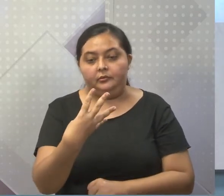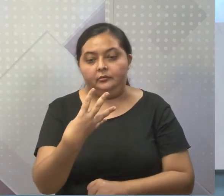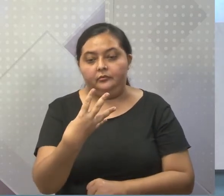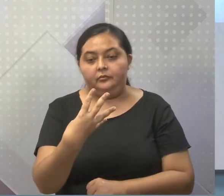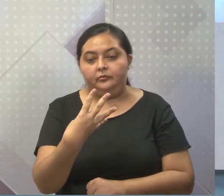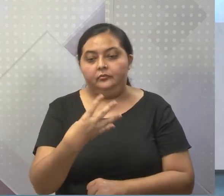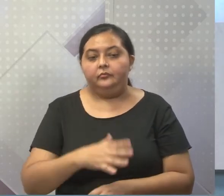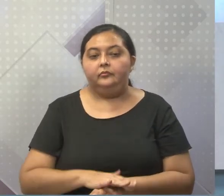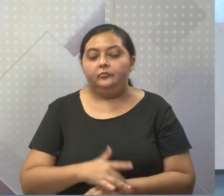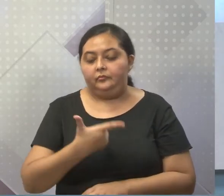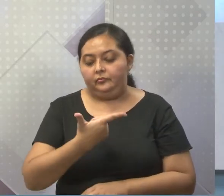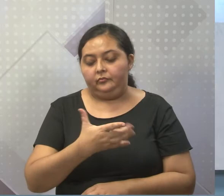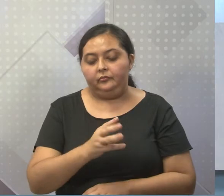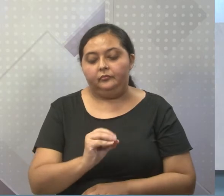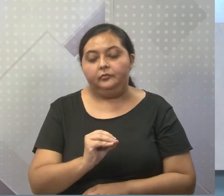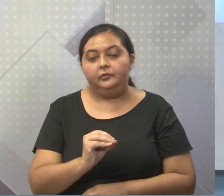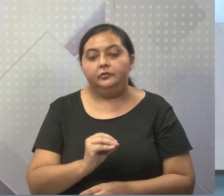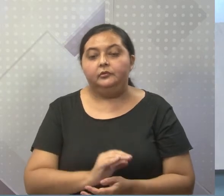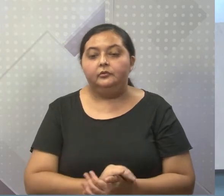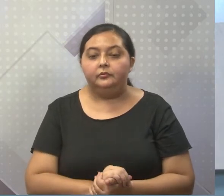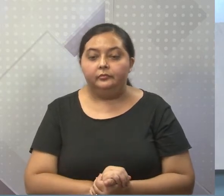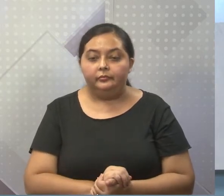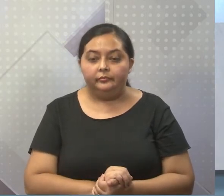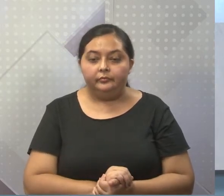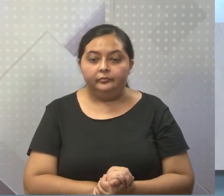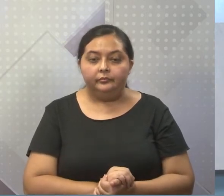exatamente 20, né?